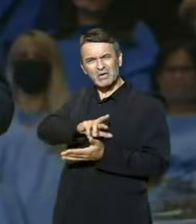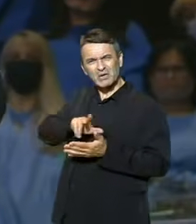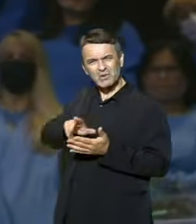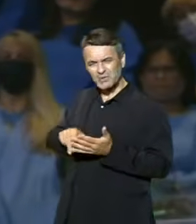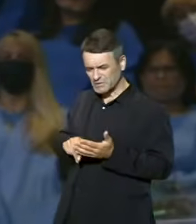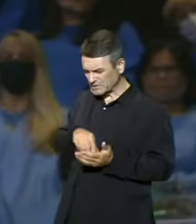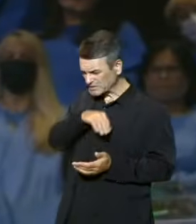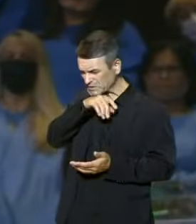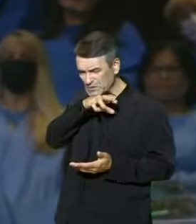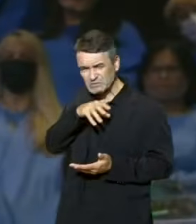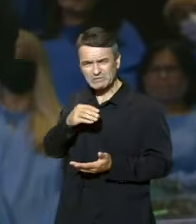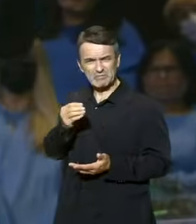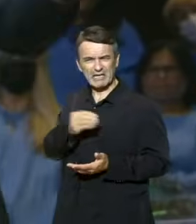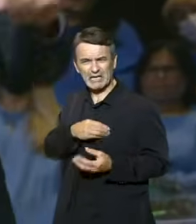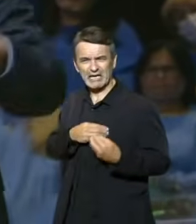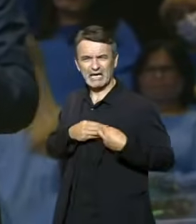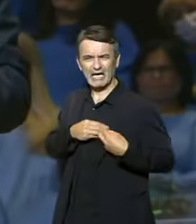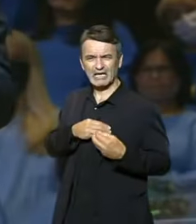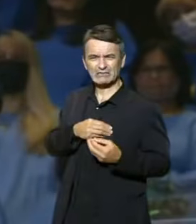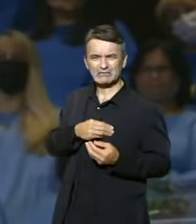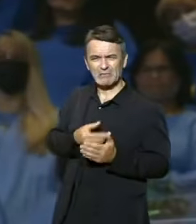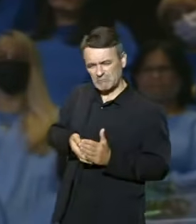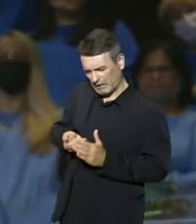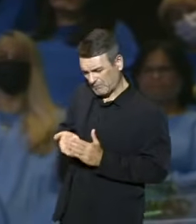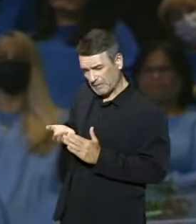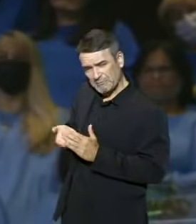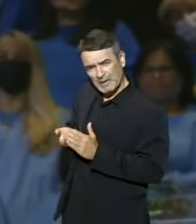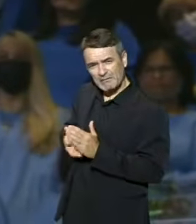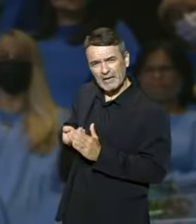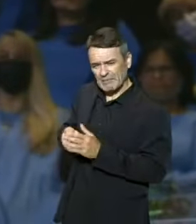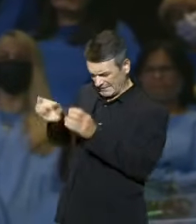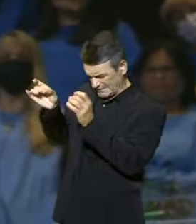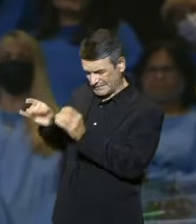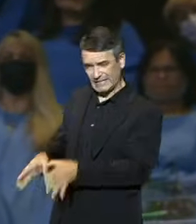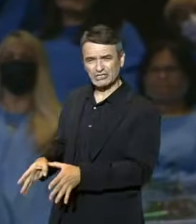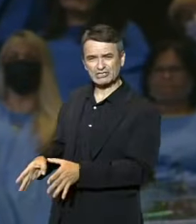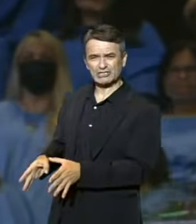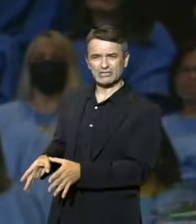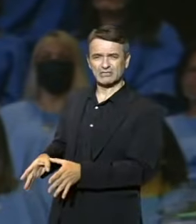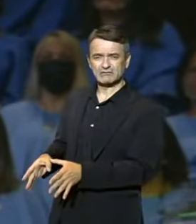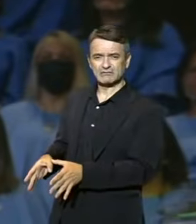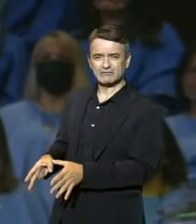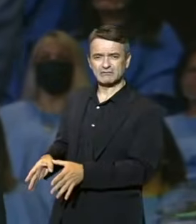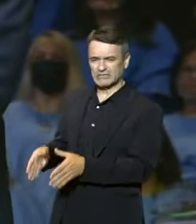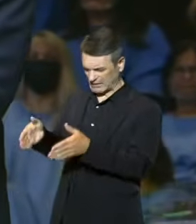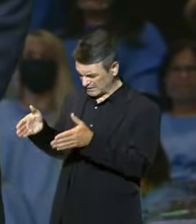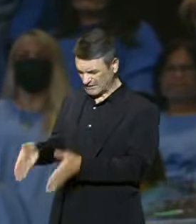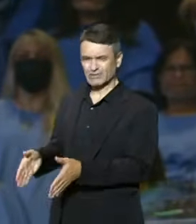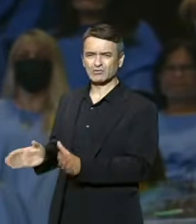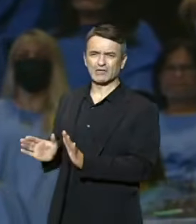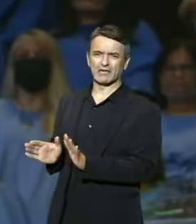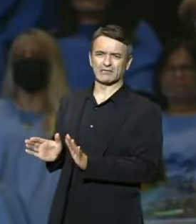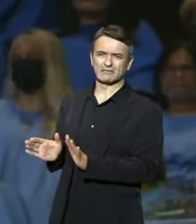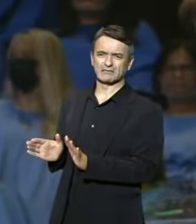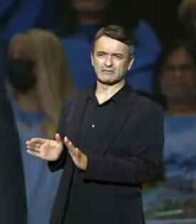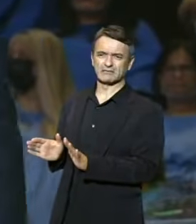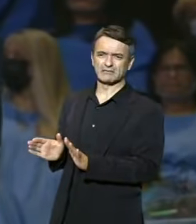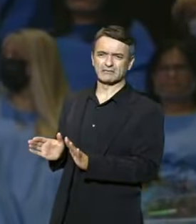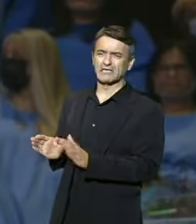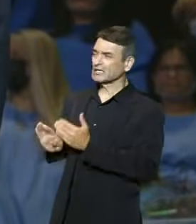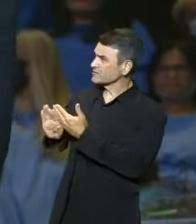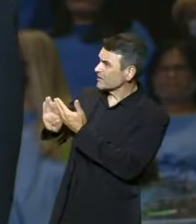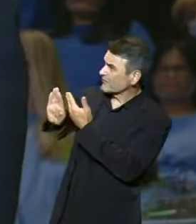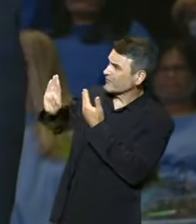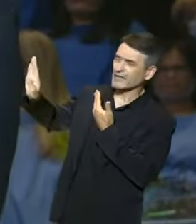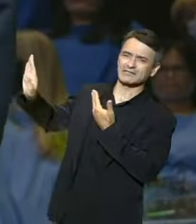pecado, sepultar a murmuração, sepultar toda e qualquer atitude que nos afastam do projeto